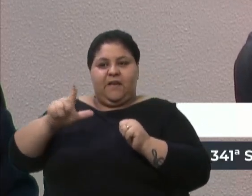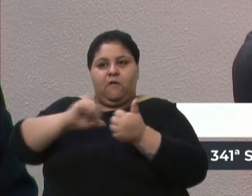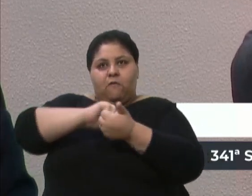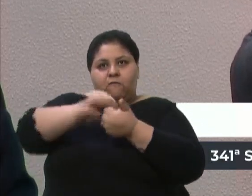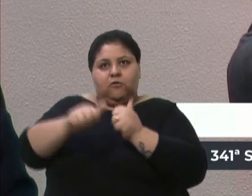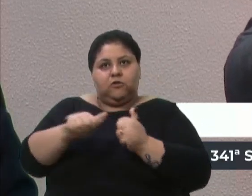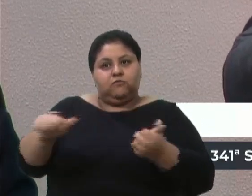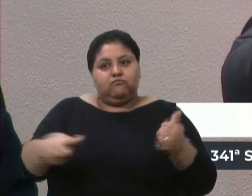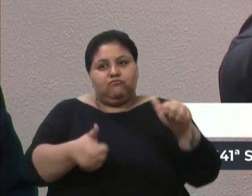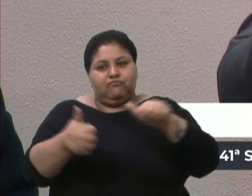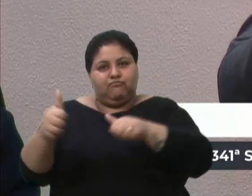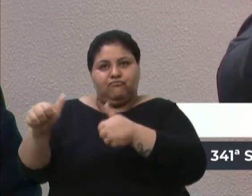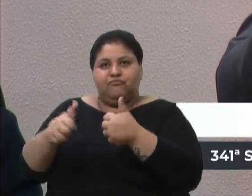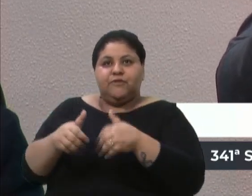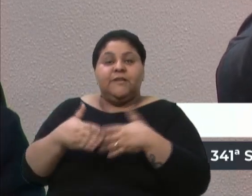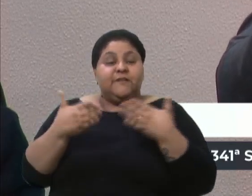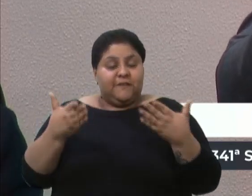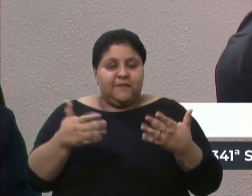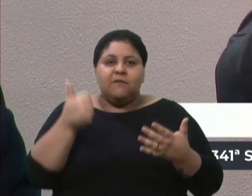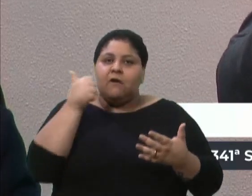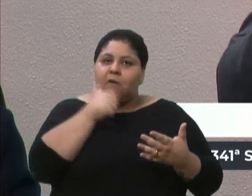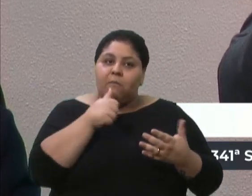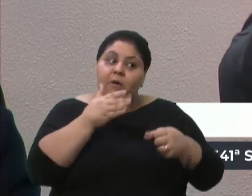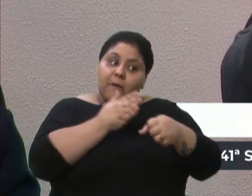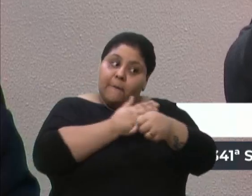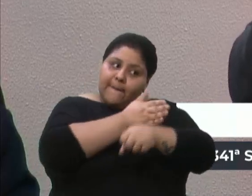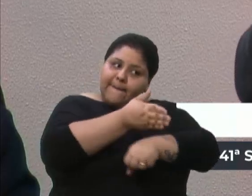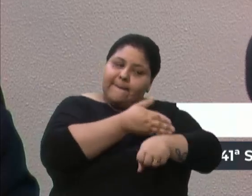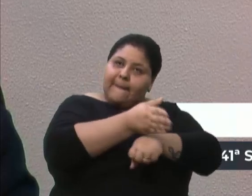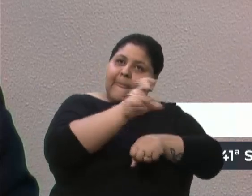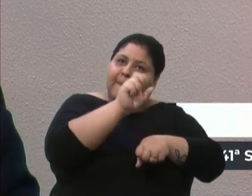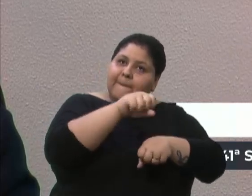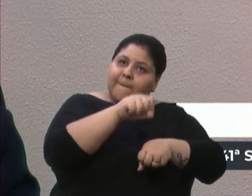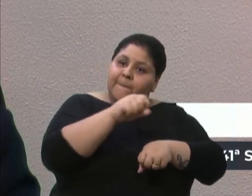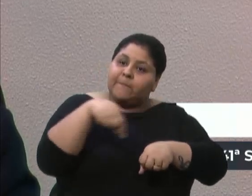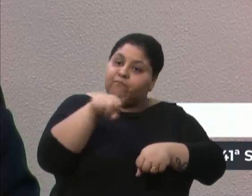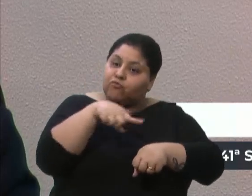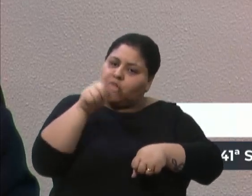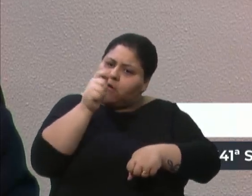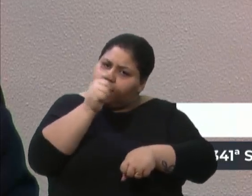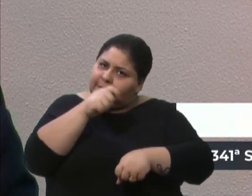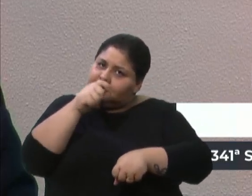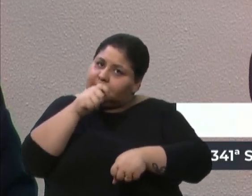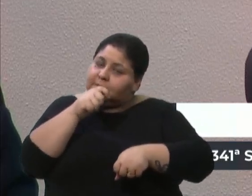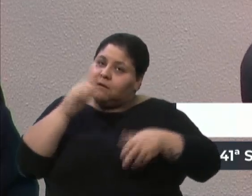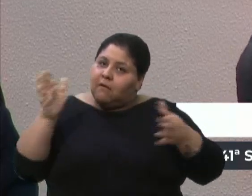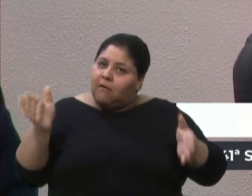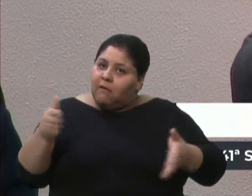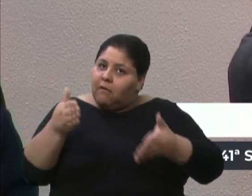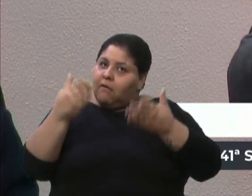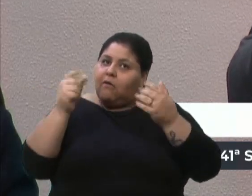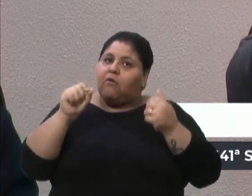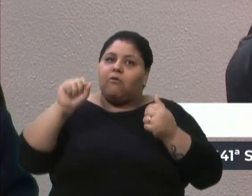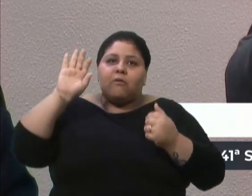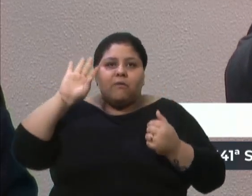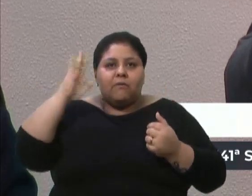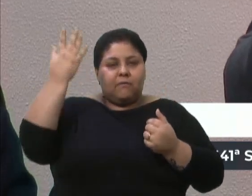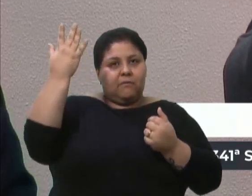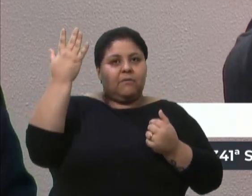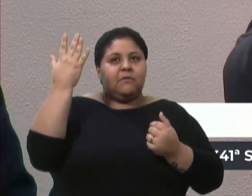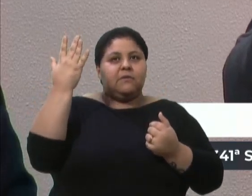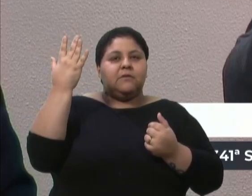Então a mulher está participando, sim. Nós temos que elogiar o que está acontecendo. Foi falado aqui no